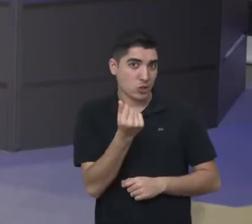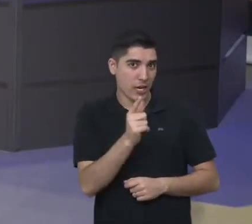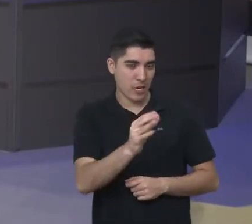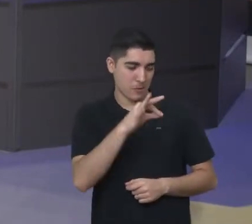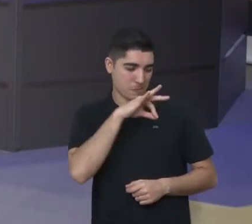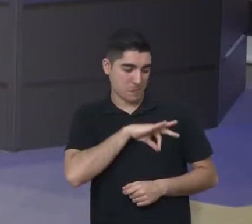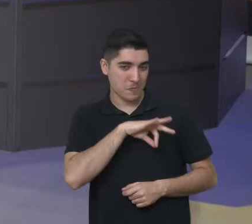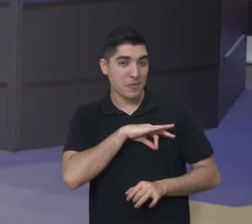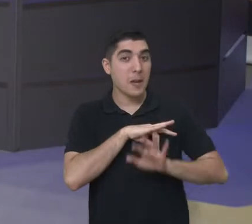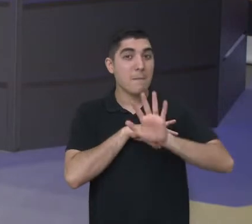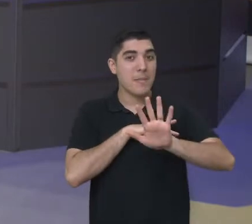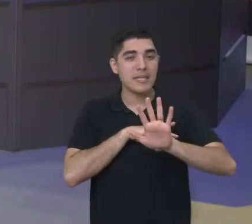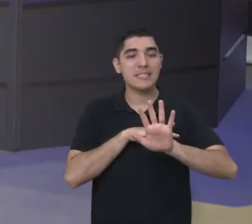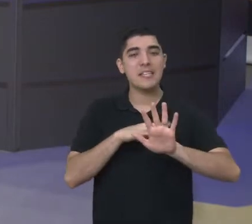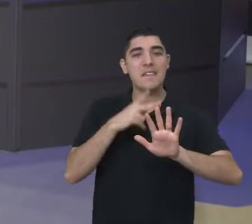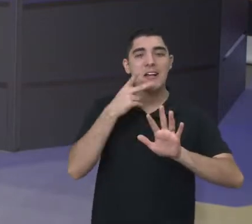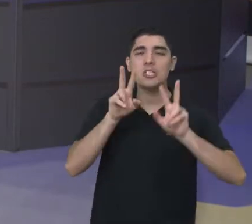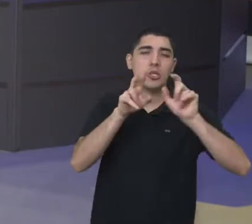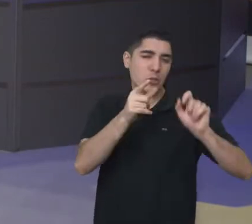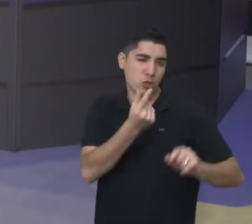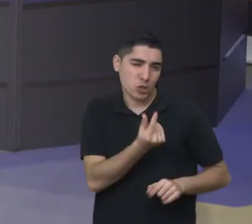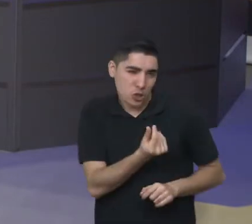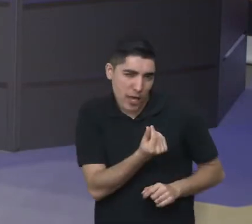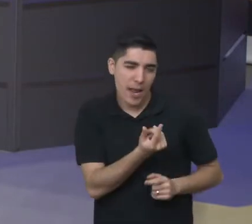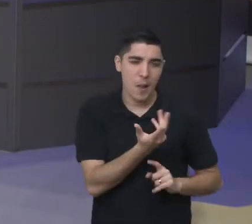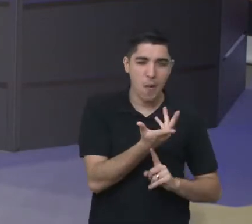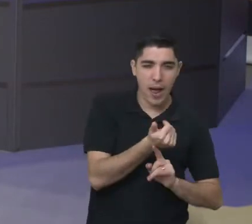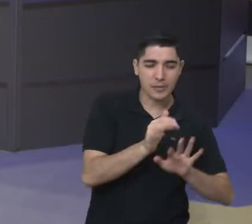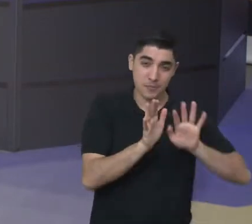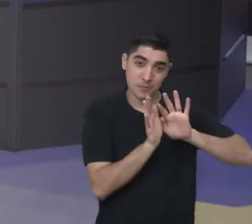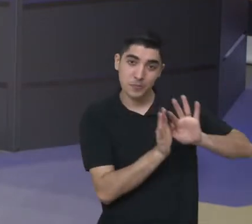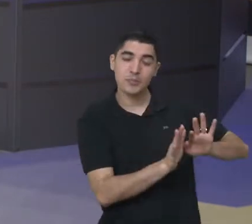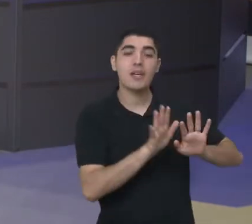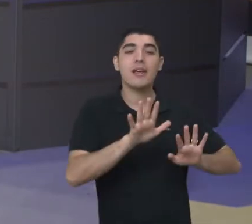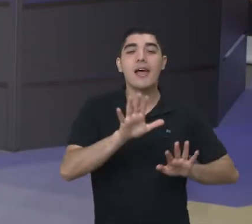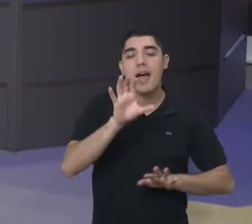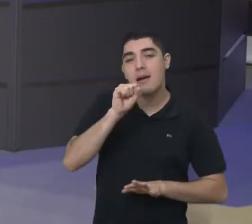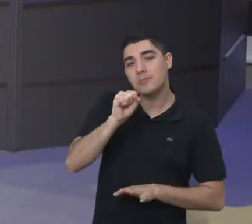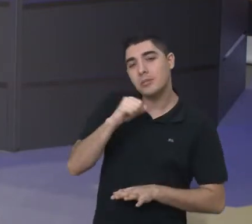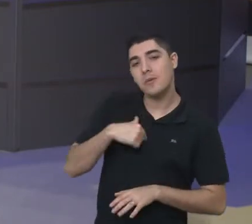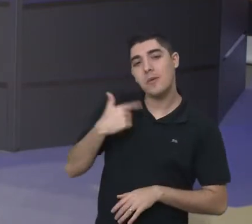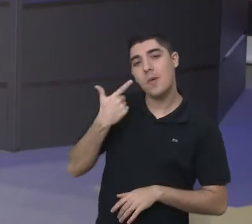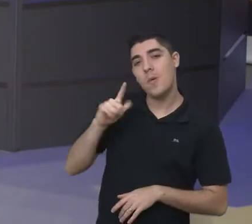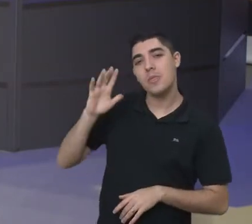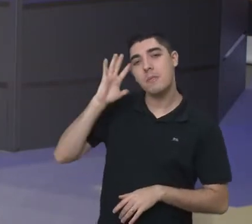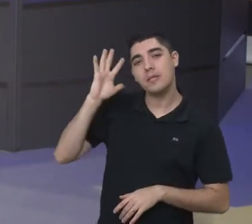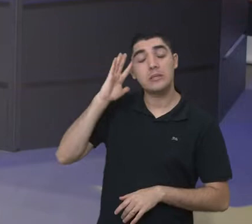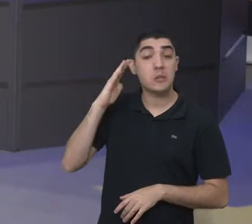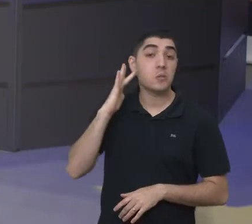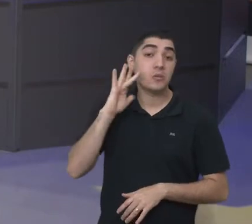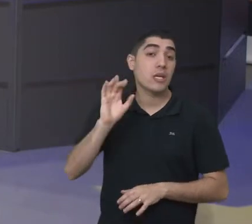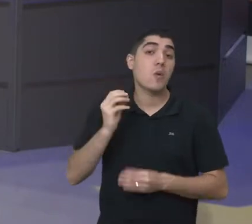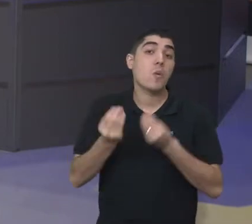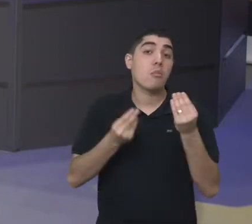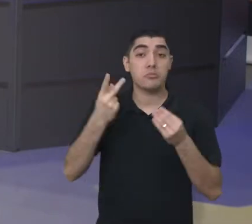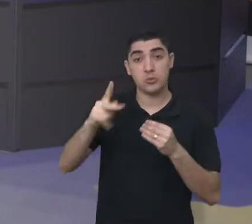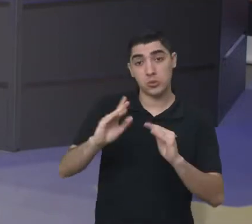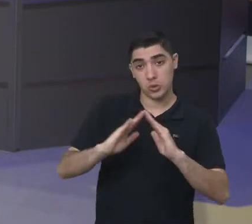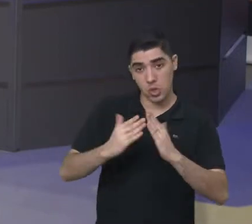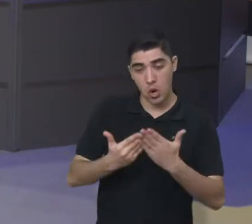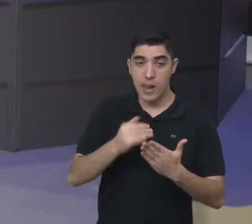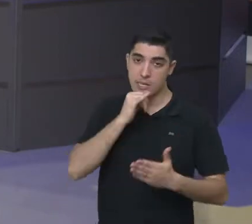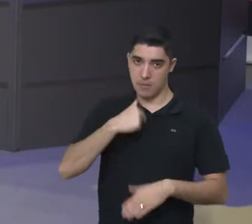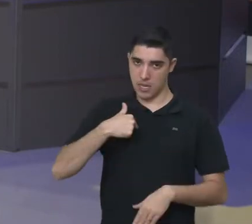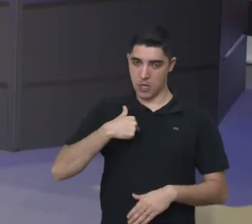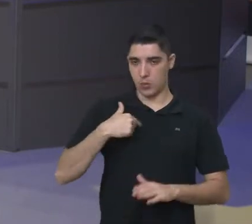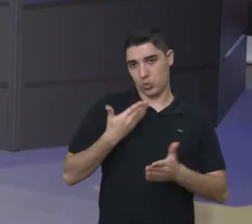falar dessa parada de dinheiro e arte, eu quero entrar num lance assim. Eu não sei como foi pra você na sua escola, mas enfim, eu vim